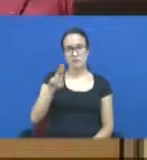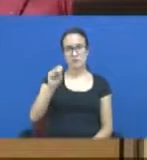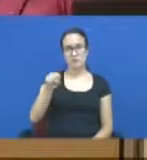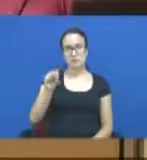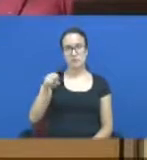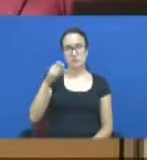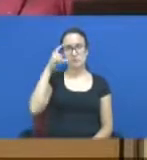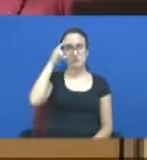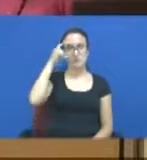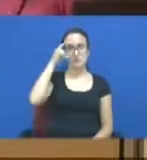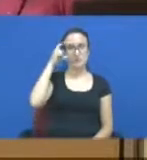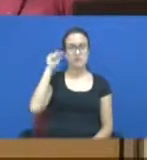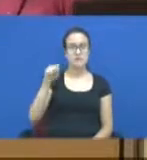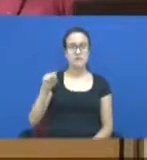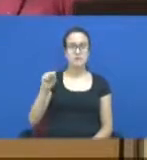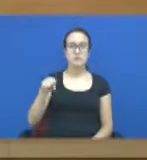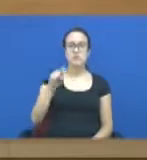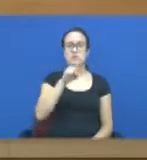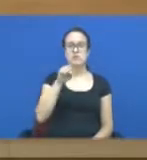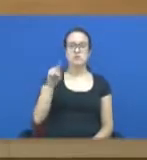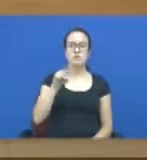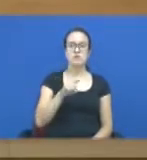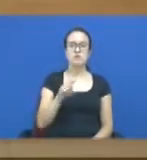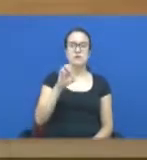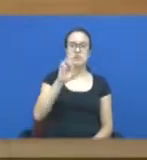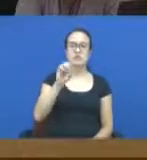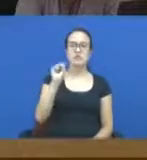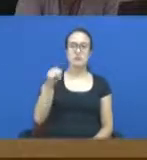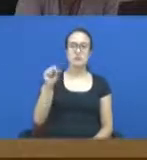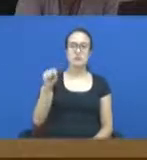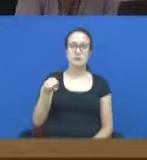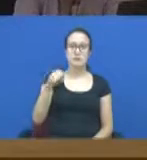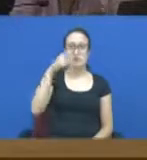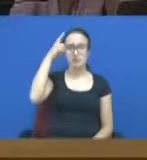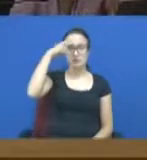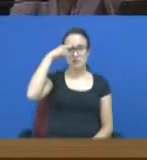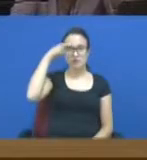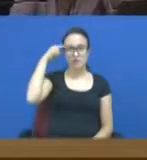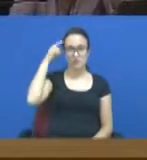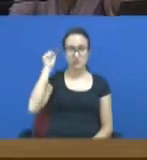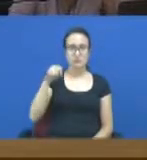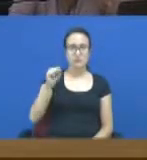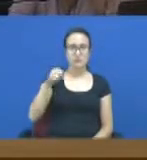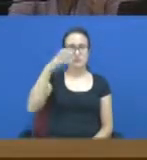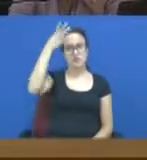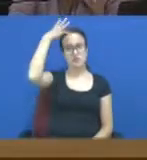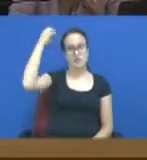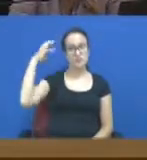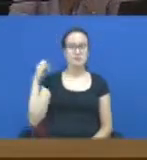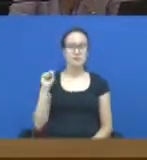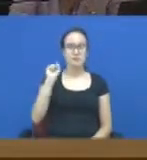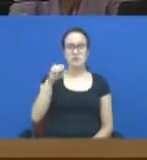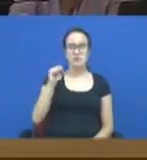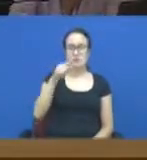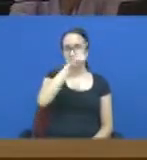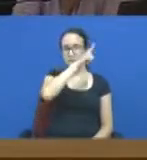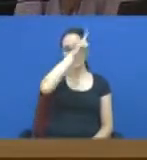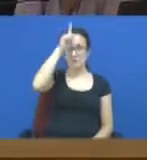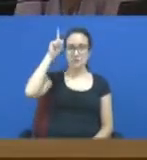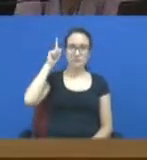Sim. José Farid. Sim. José Roberto. Sim. Dr. Júlio. Sim. Lu Bogo. Sim.